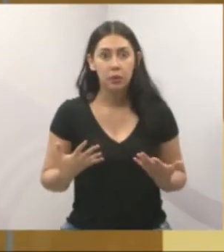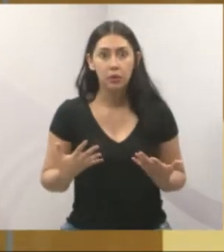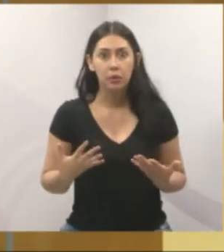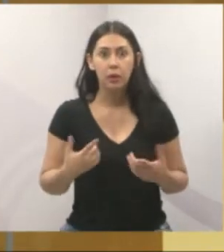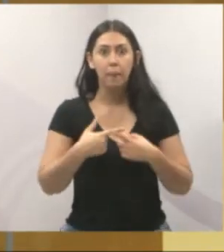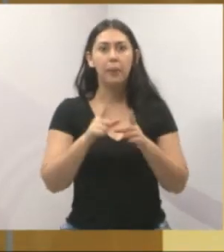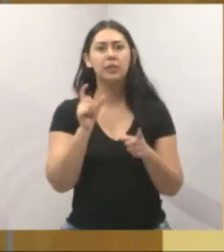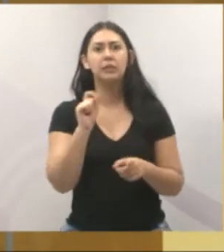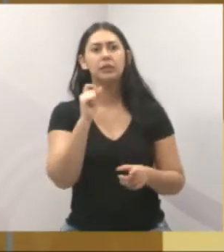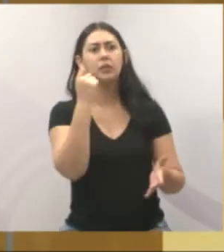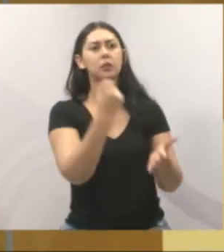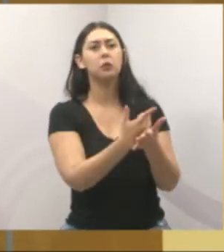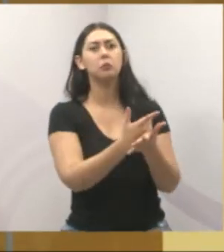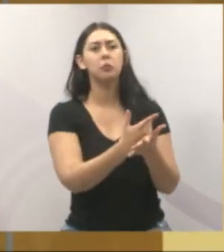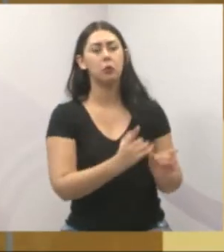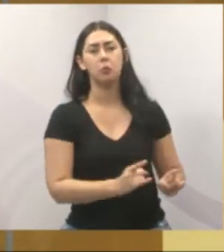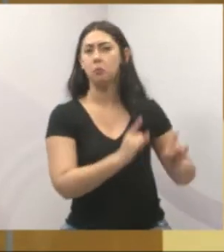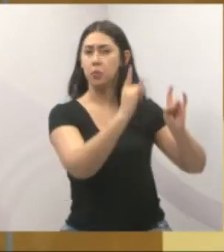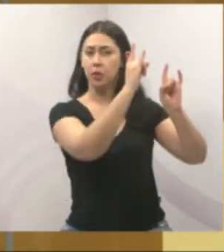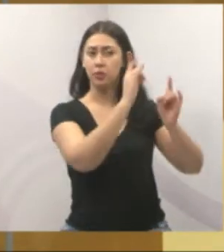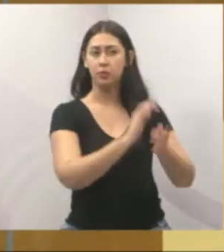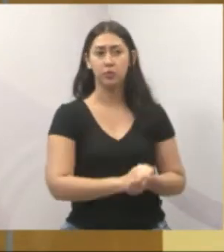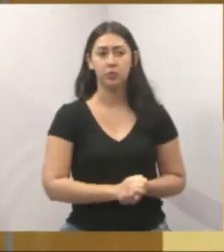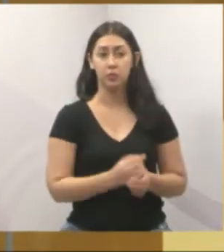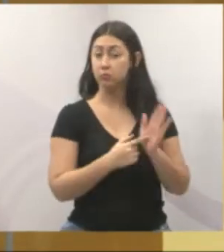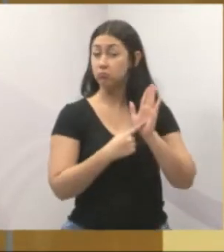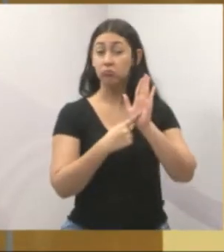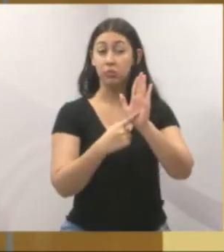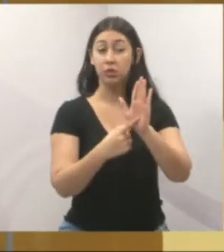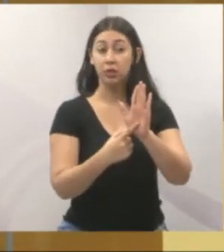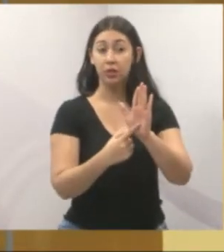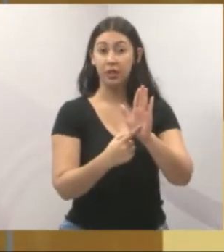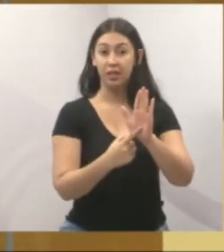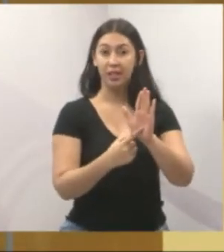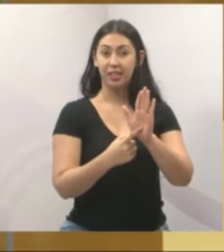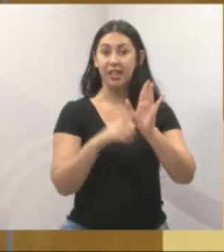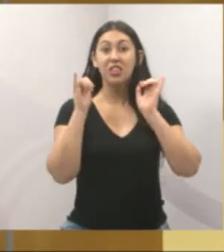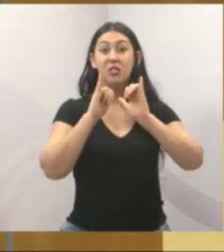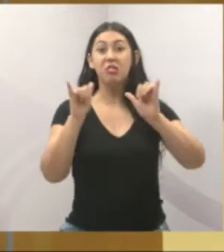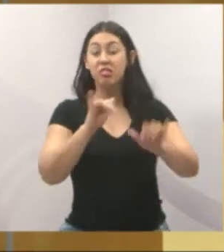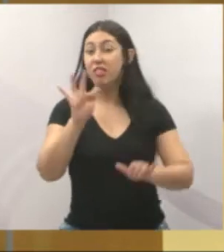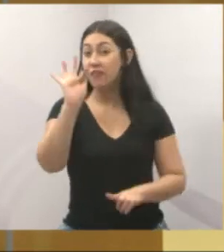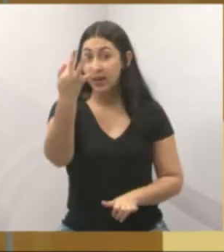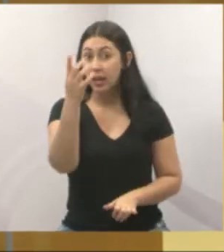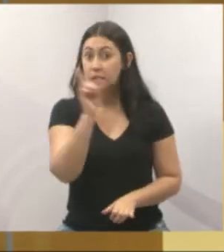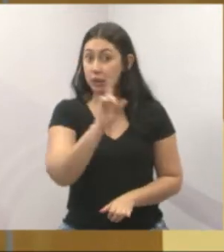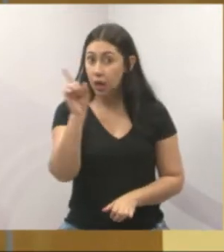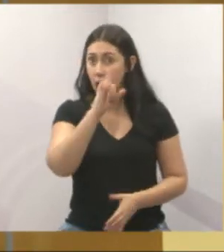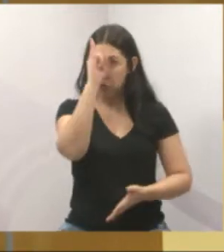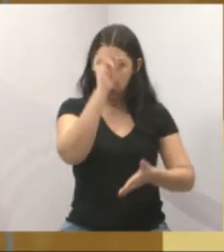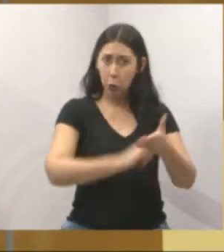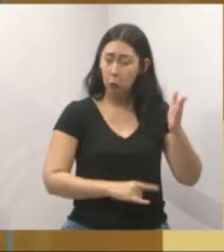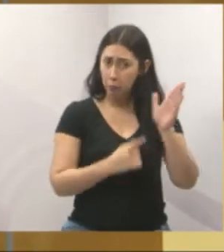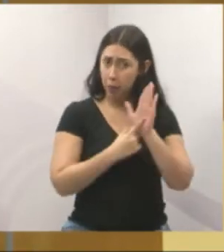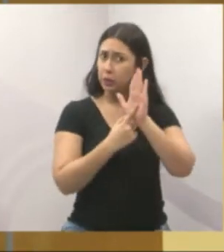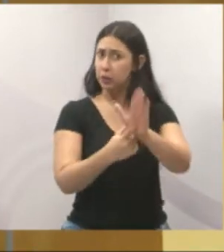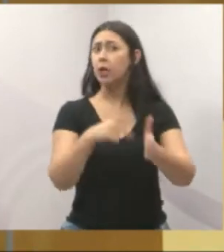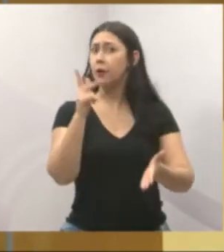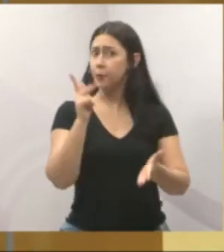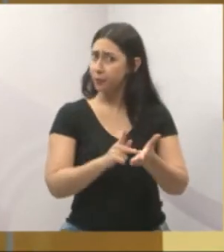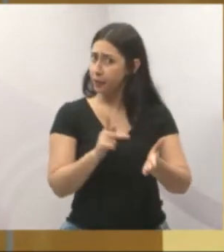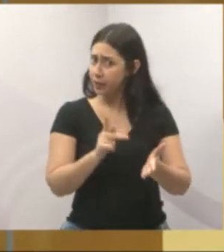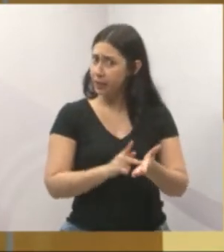o prédio? Está aqui, ó. Não é fake news, está aqui. São documentos que estão no processo